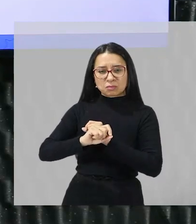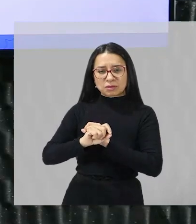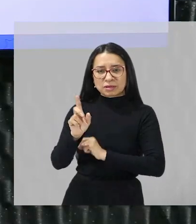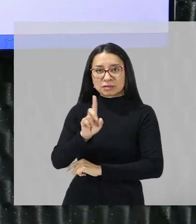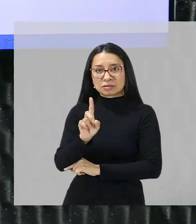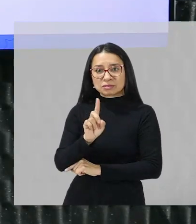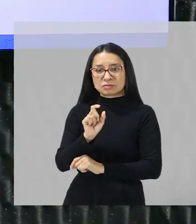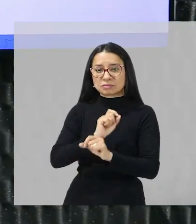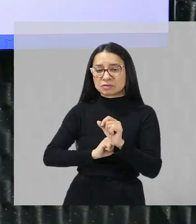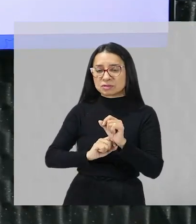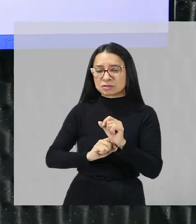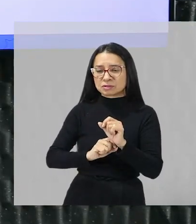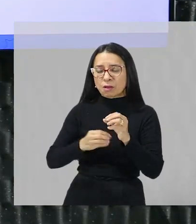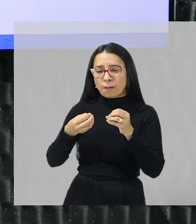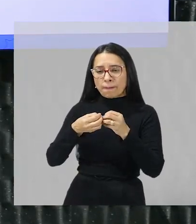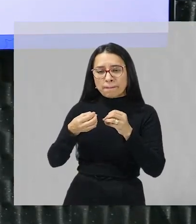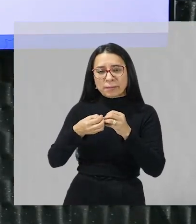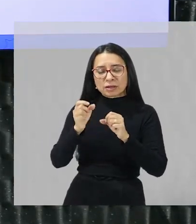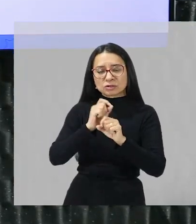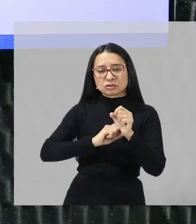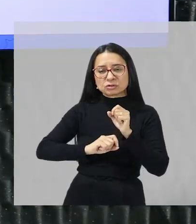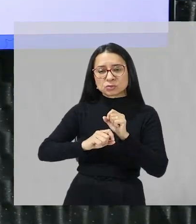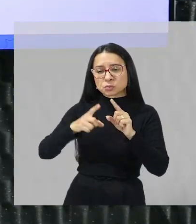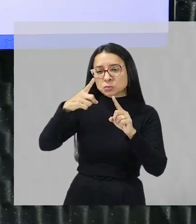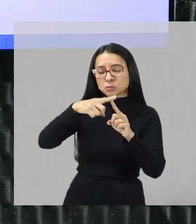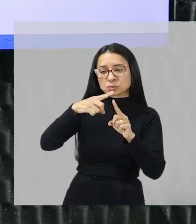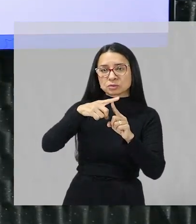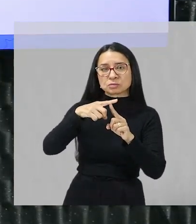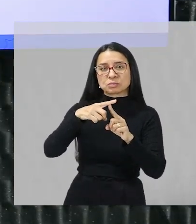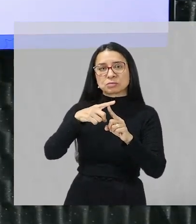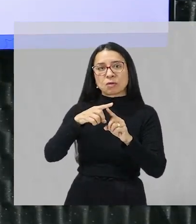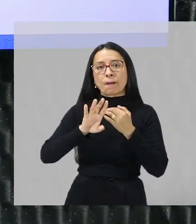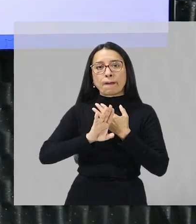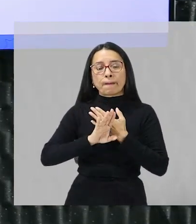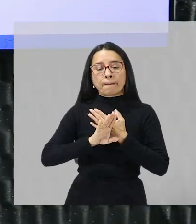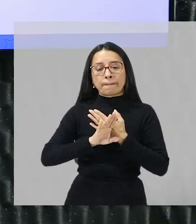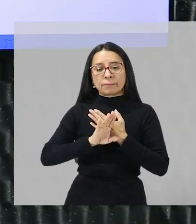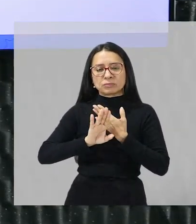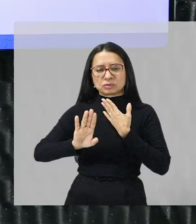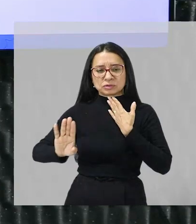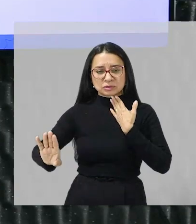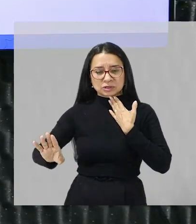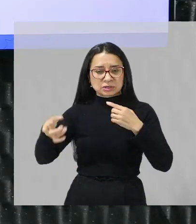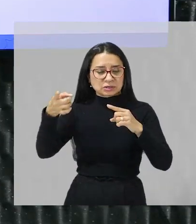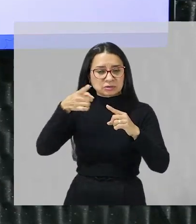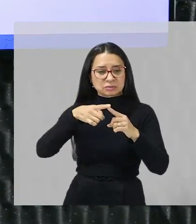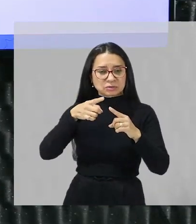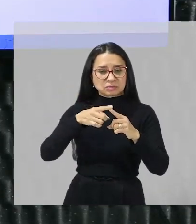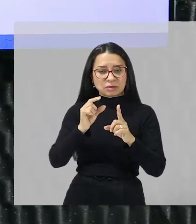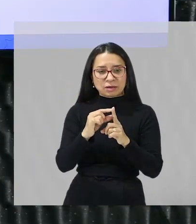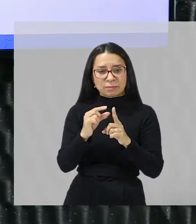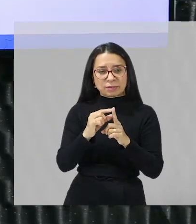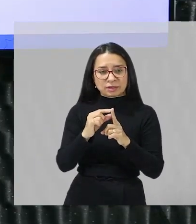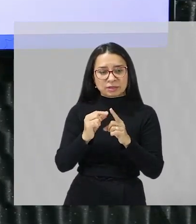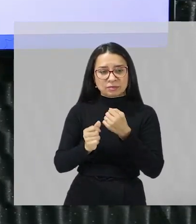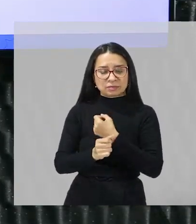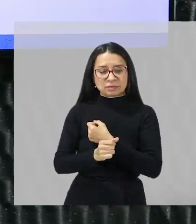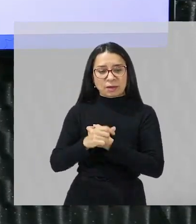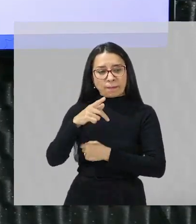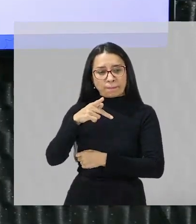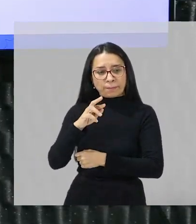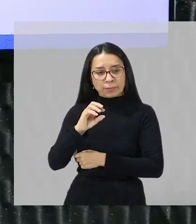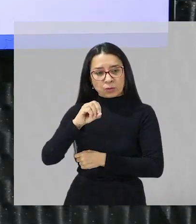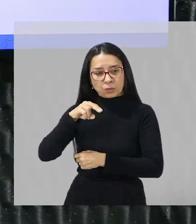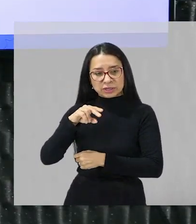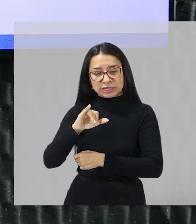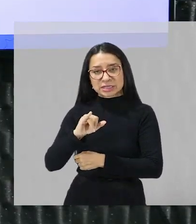a pessoa está completamente imune a qualquer tipo de problema profissional. Ela pode ter sim. Então a letra B é uma